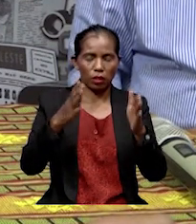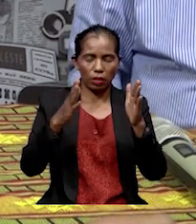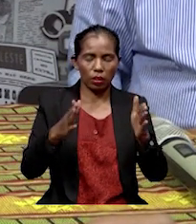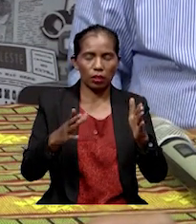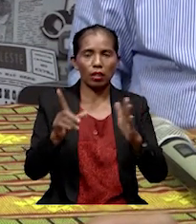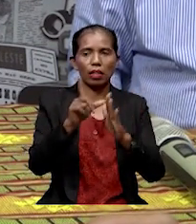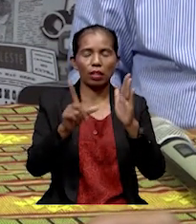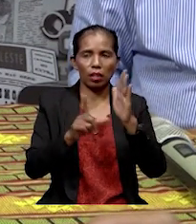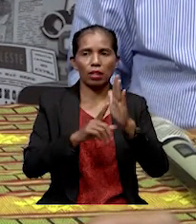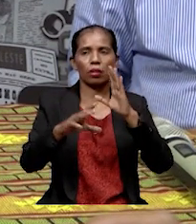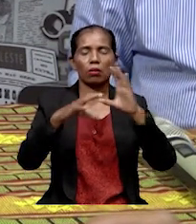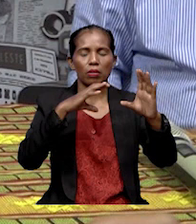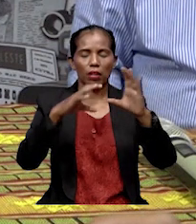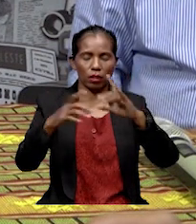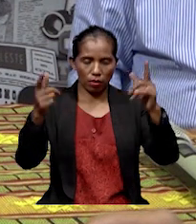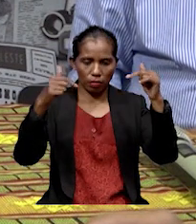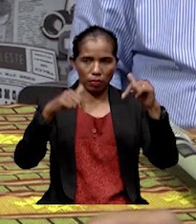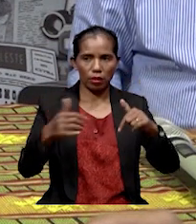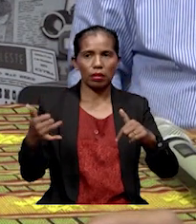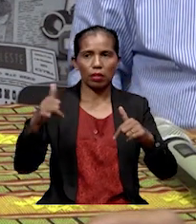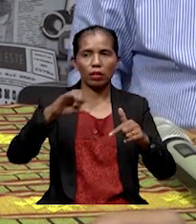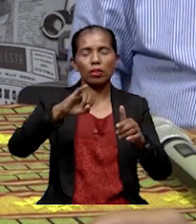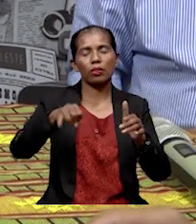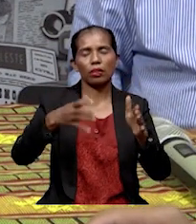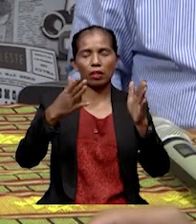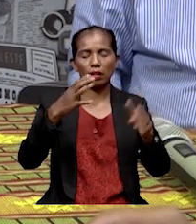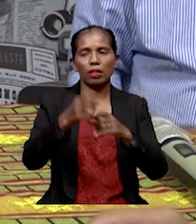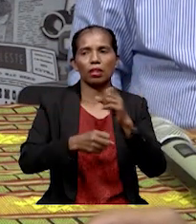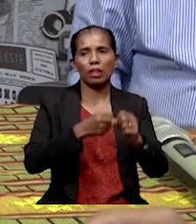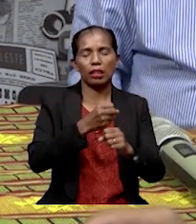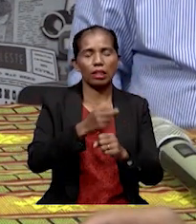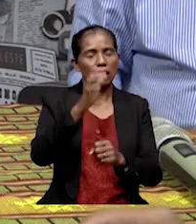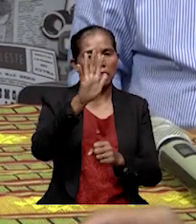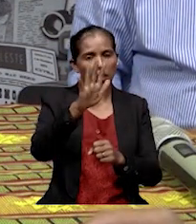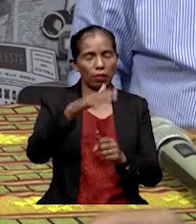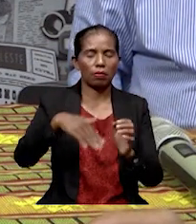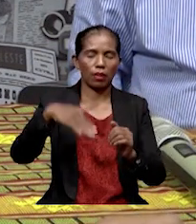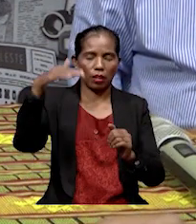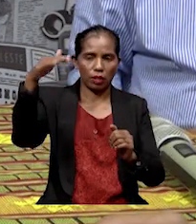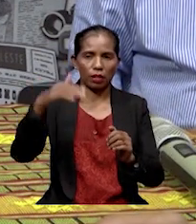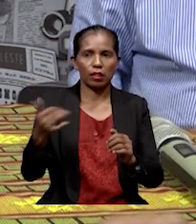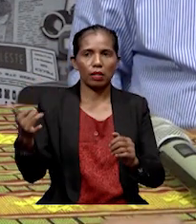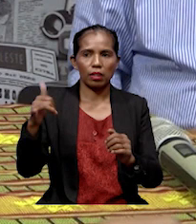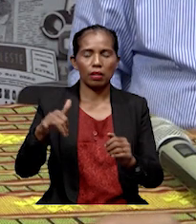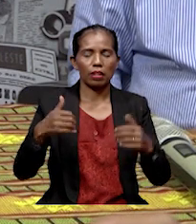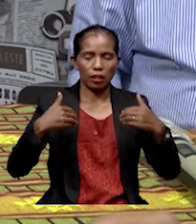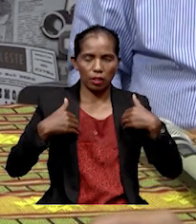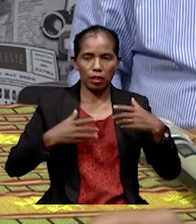social. Mai, sira ne, jornalista tinha lima paleta. Né, sira ne, bolo de ia